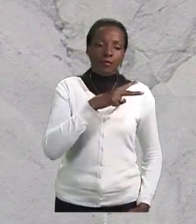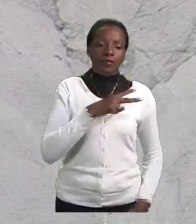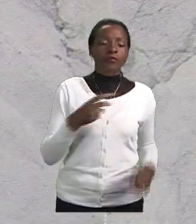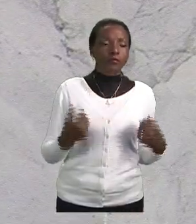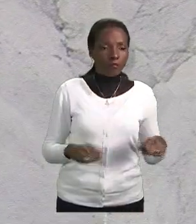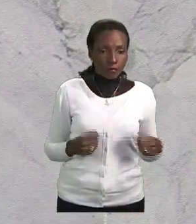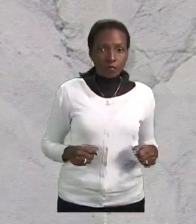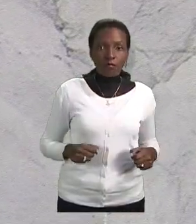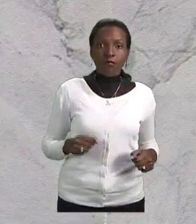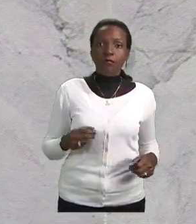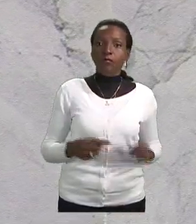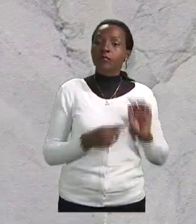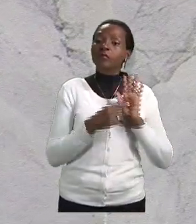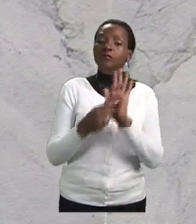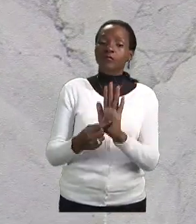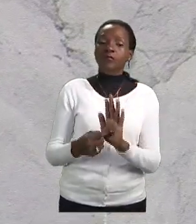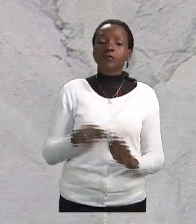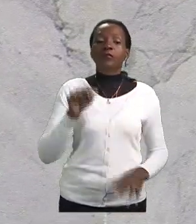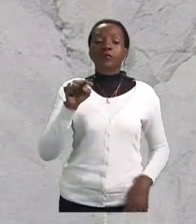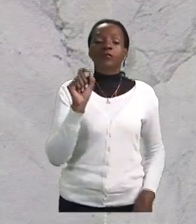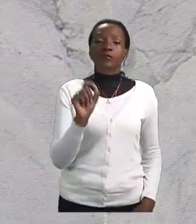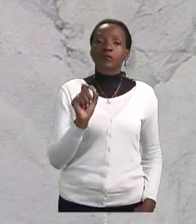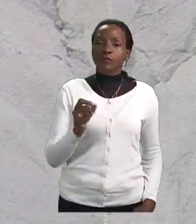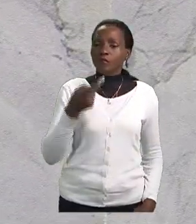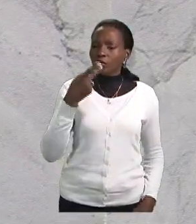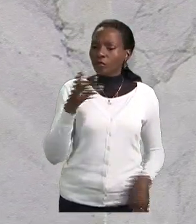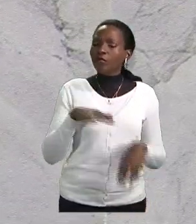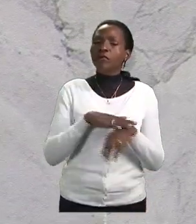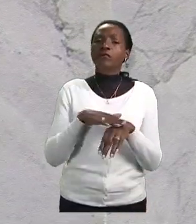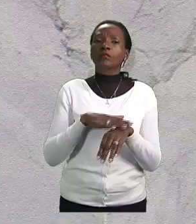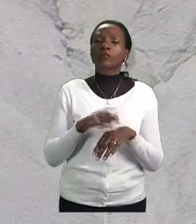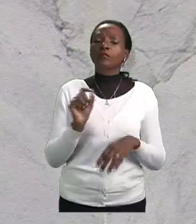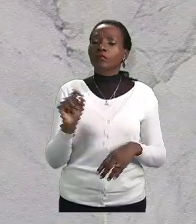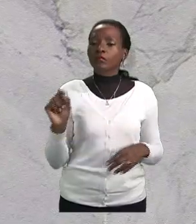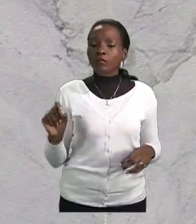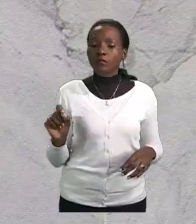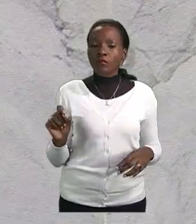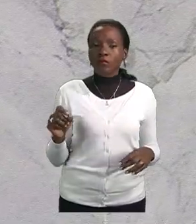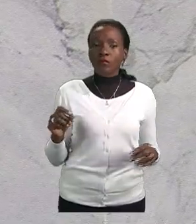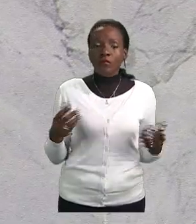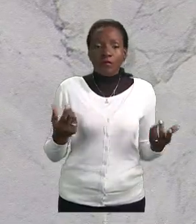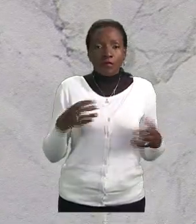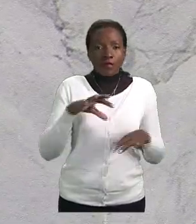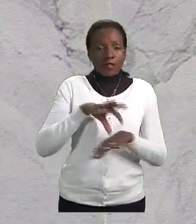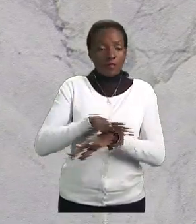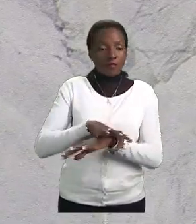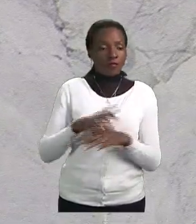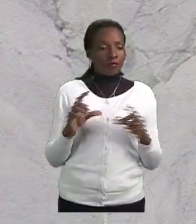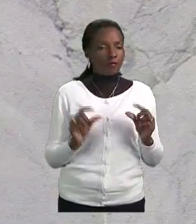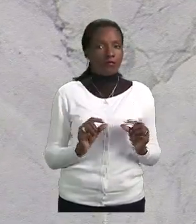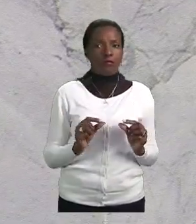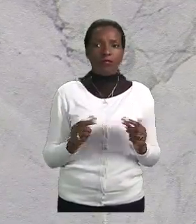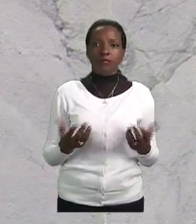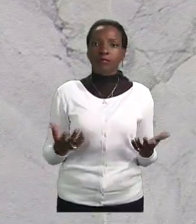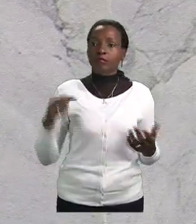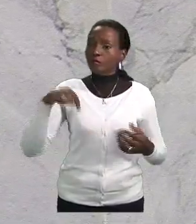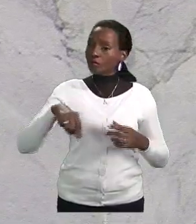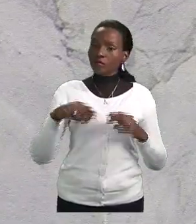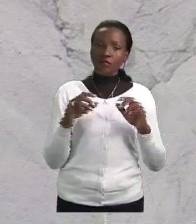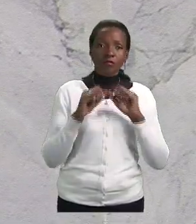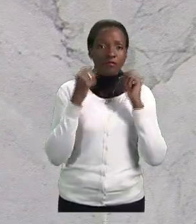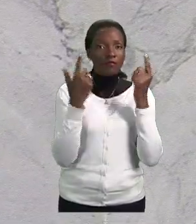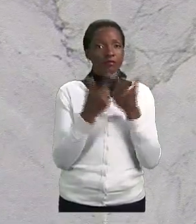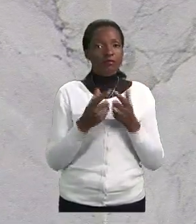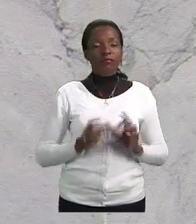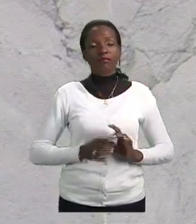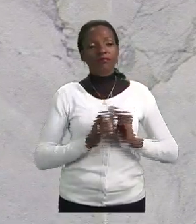mostrar quem é o senhor com quem quer falar aliás josé é um mínimo de segurança que nós podemos ter mais nessa casa nós não temos nessa casa entra quem